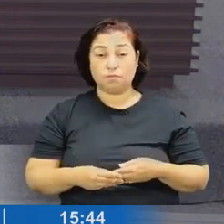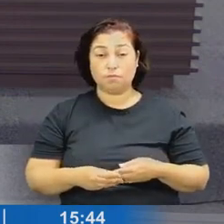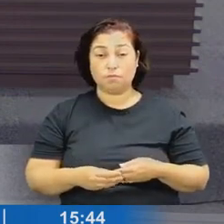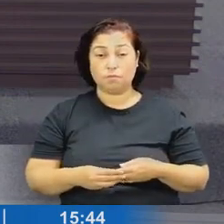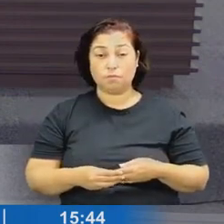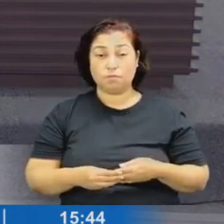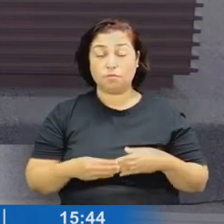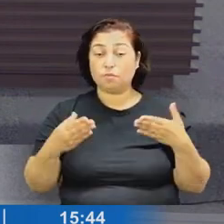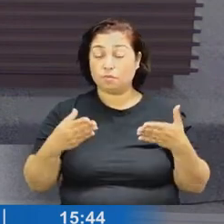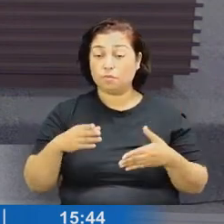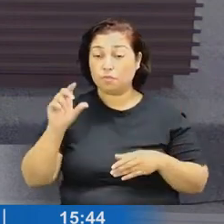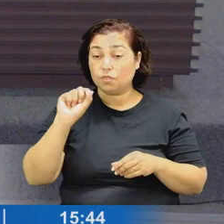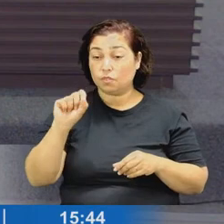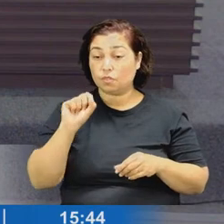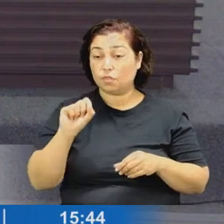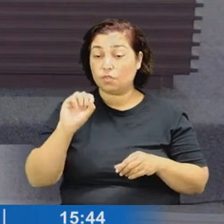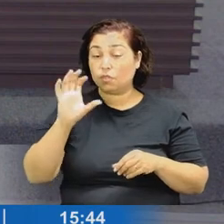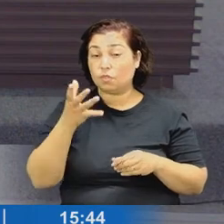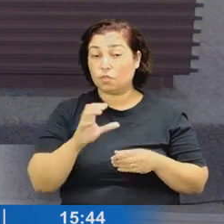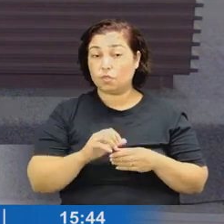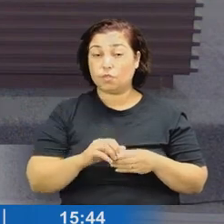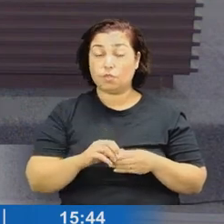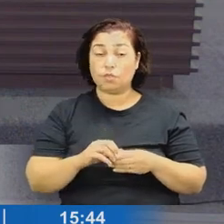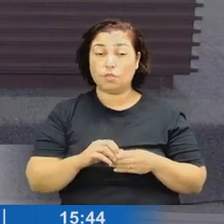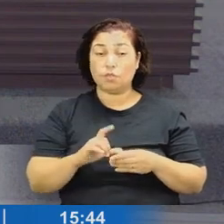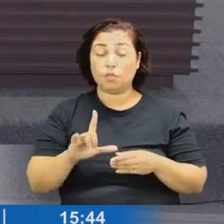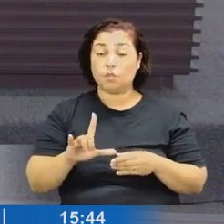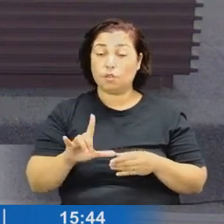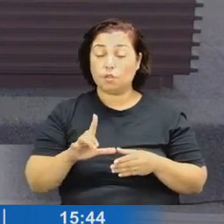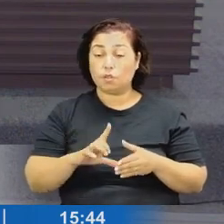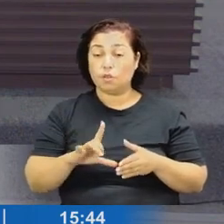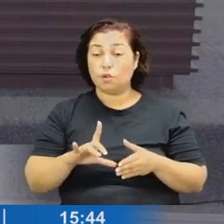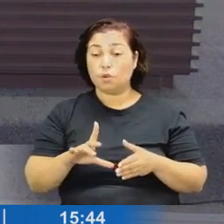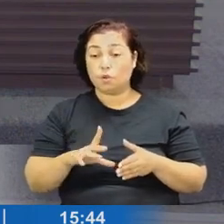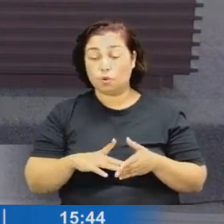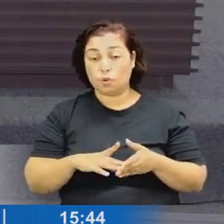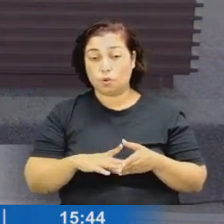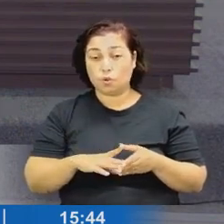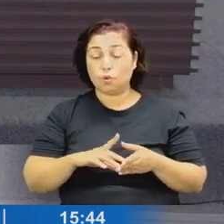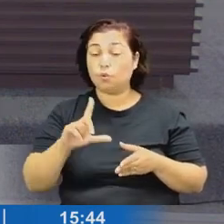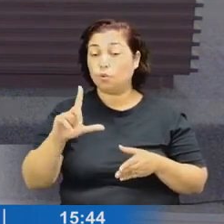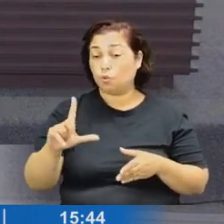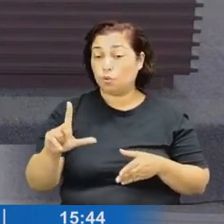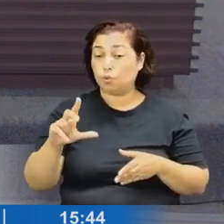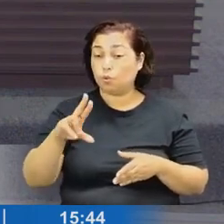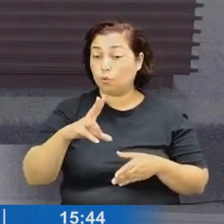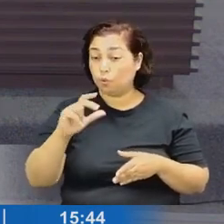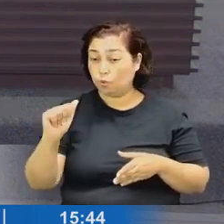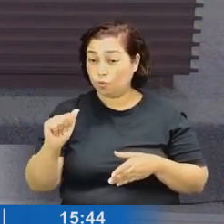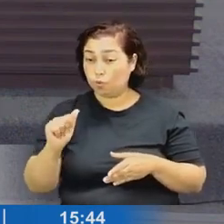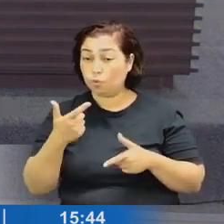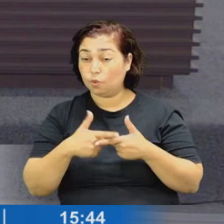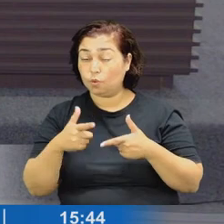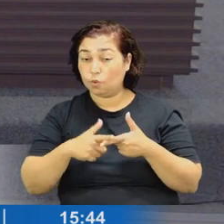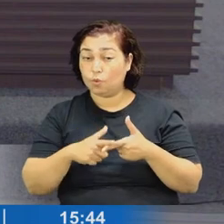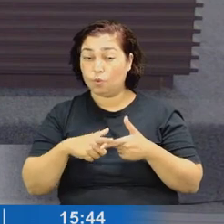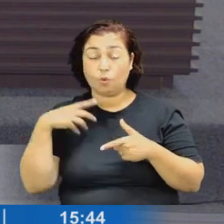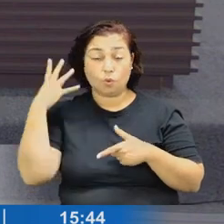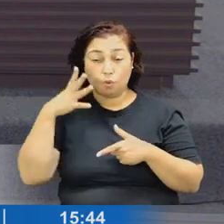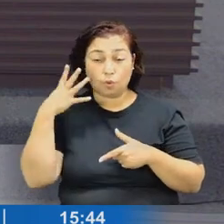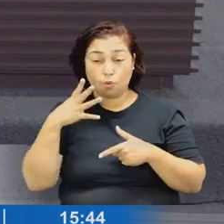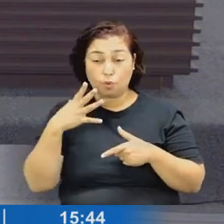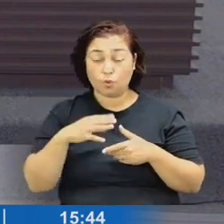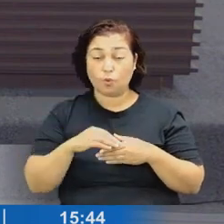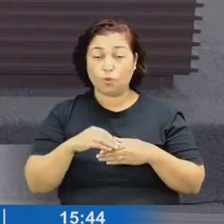hoje o que tá acontecendo o problema do Lula o problema não é o português e nem o hoje né o discurso dele tá ruim porque o conteúdo